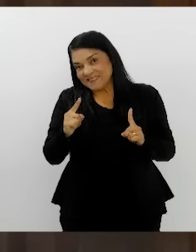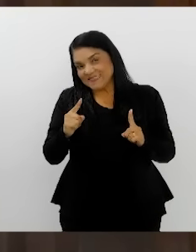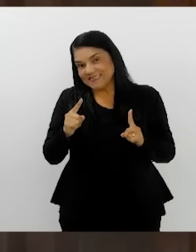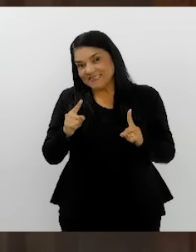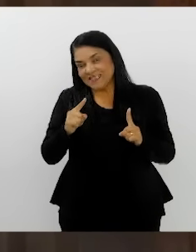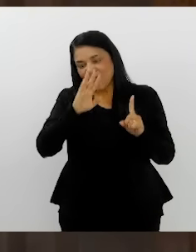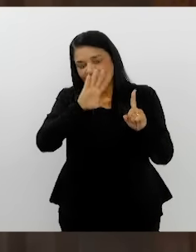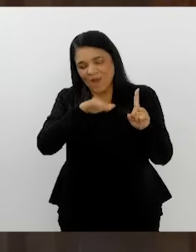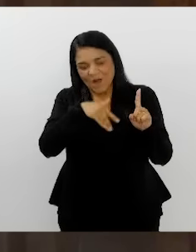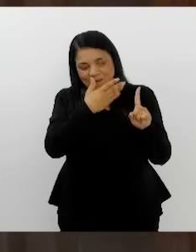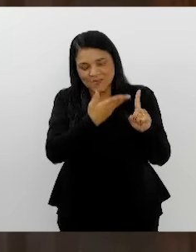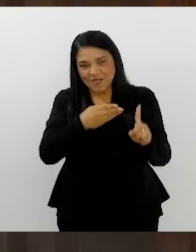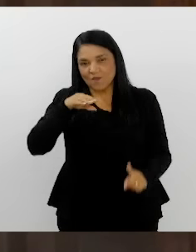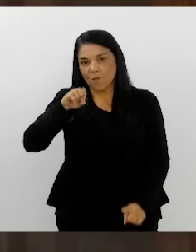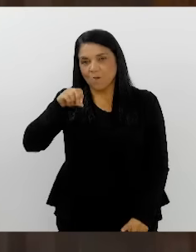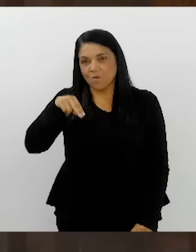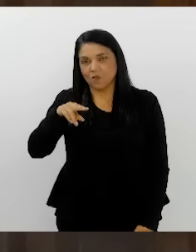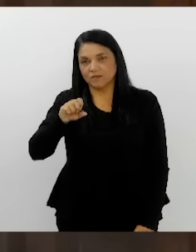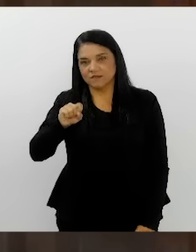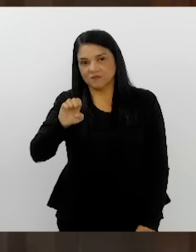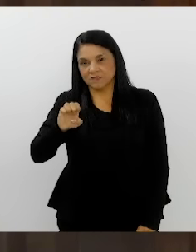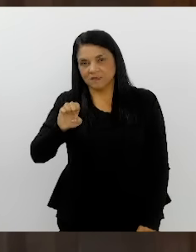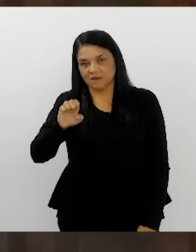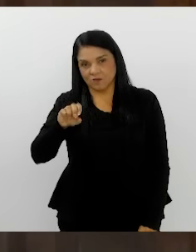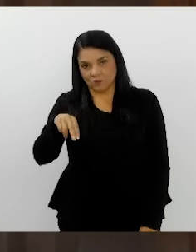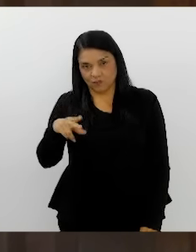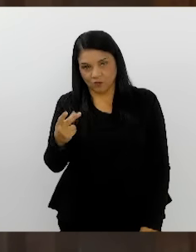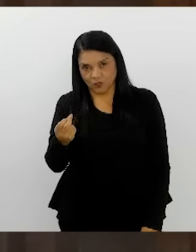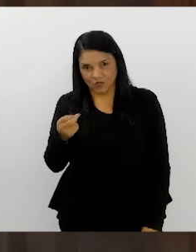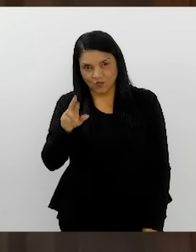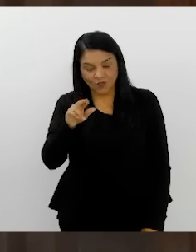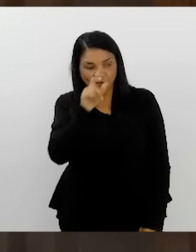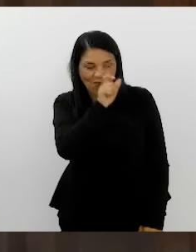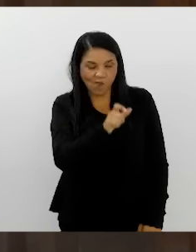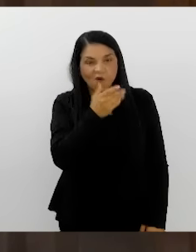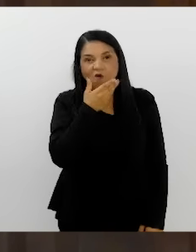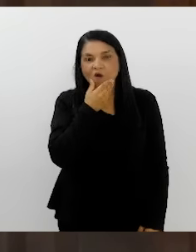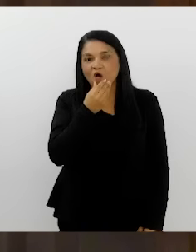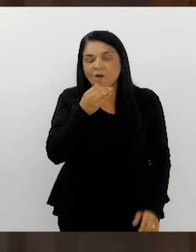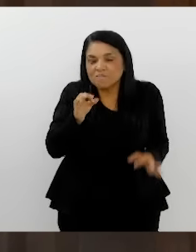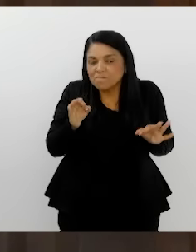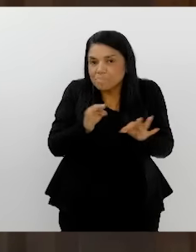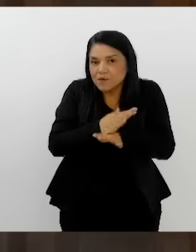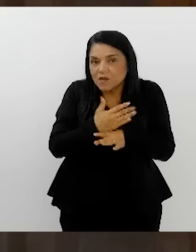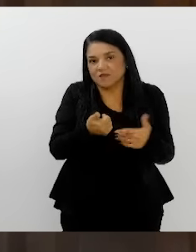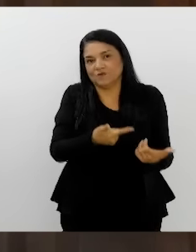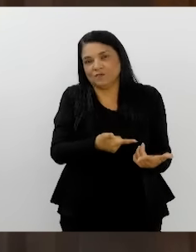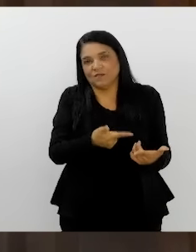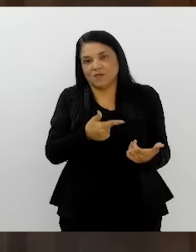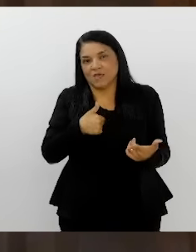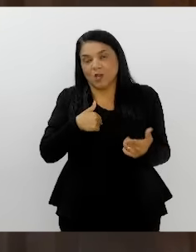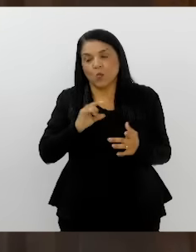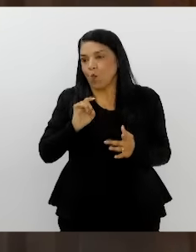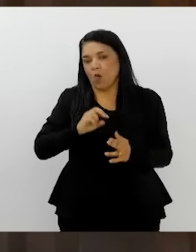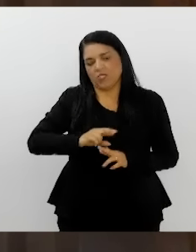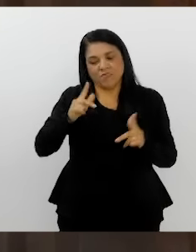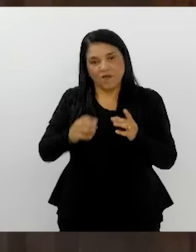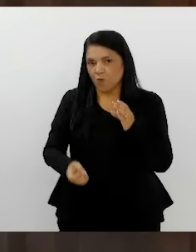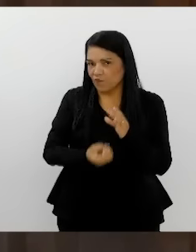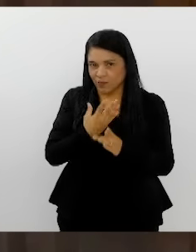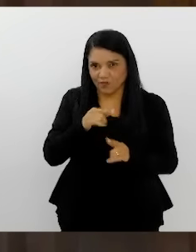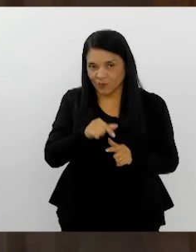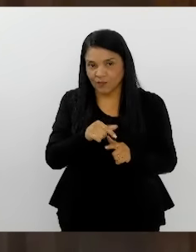homenagear o Monsenhor, que é um homem repleto, porque não é o nosso fundador. Eu estou dizendo isso porque se